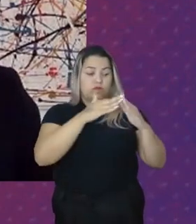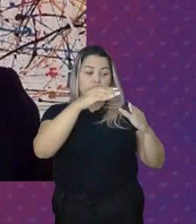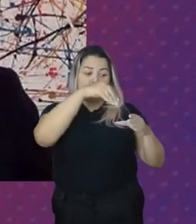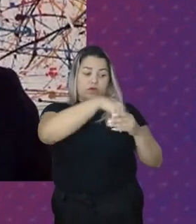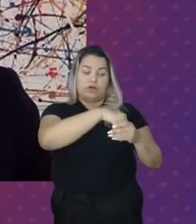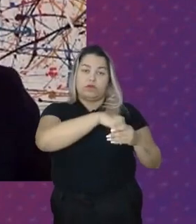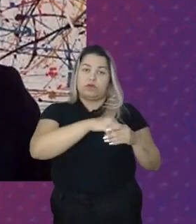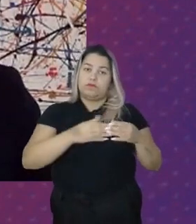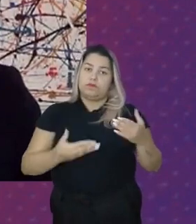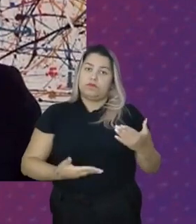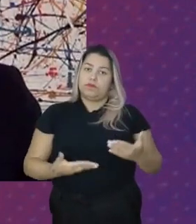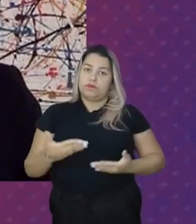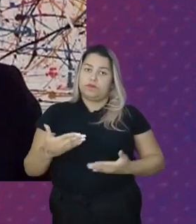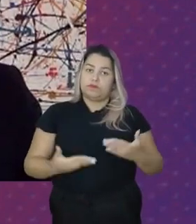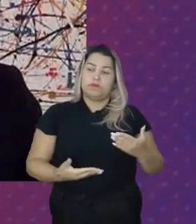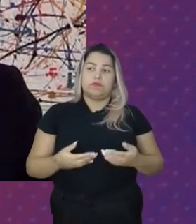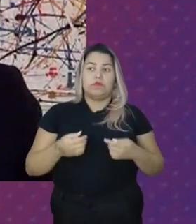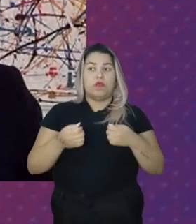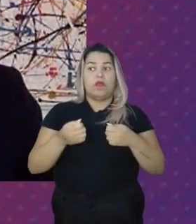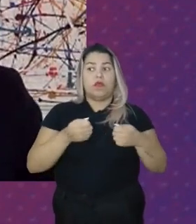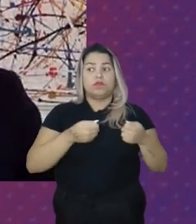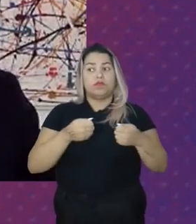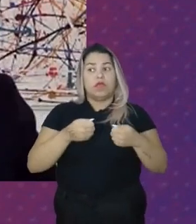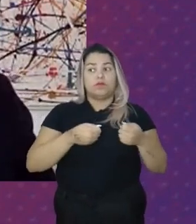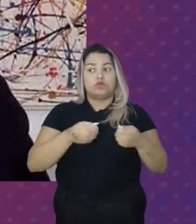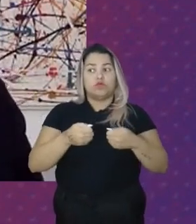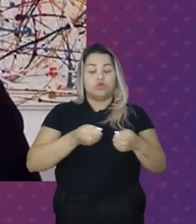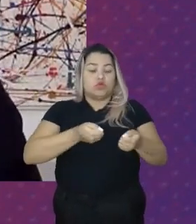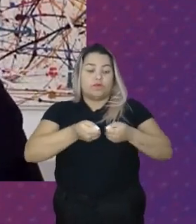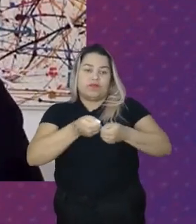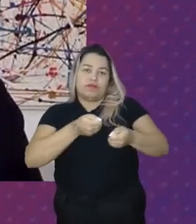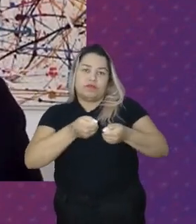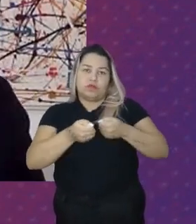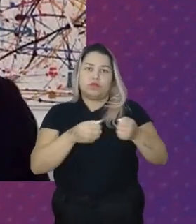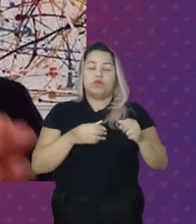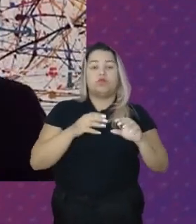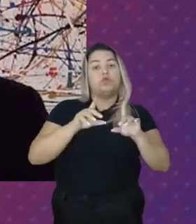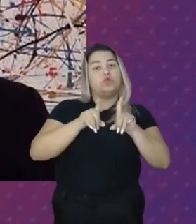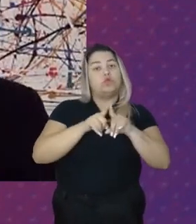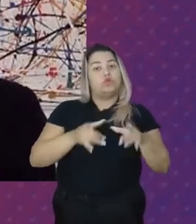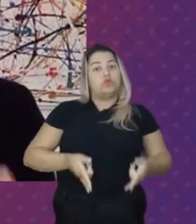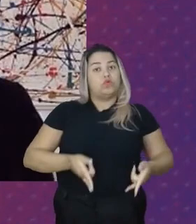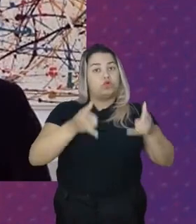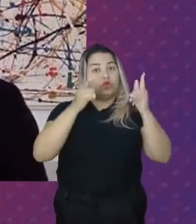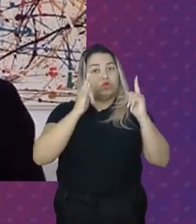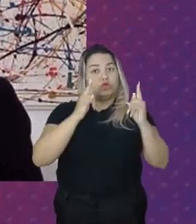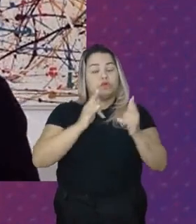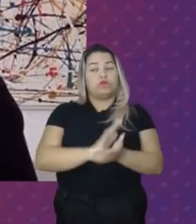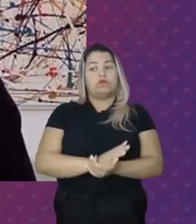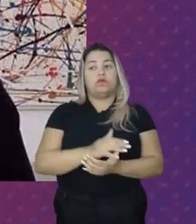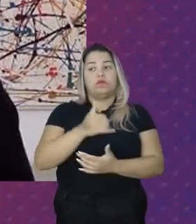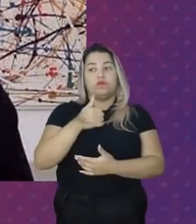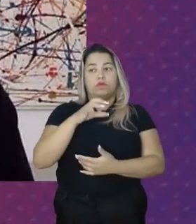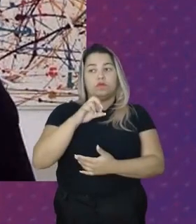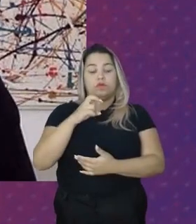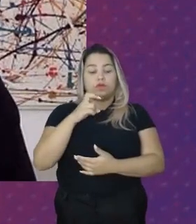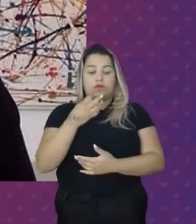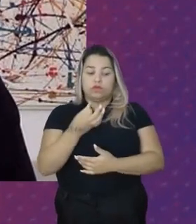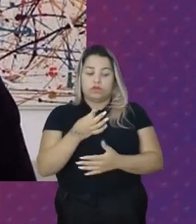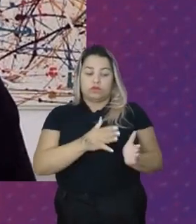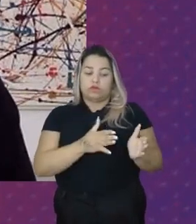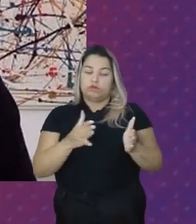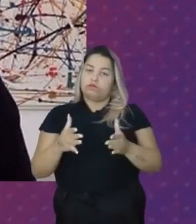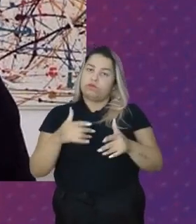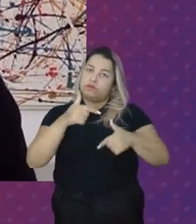a serviço da administração do condomínio. Então, a partir de 56, todas essas classes